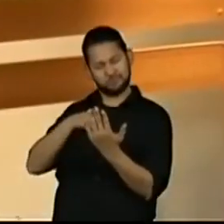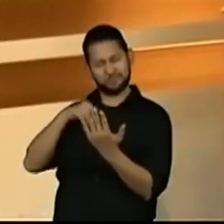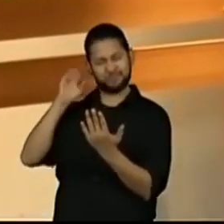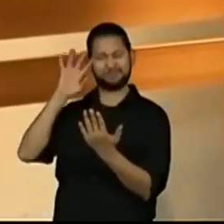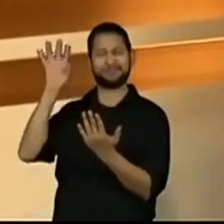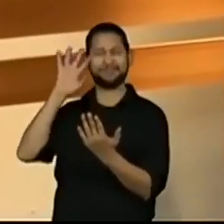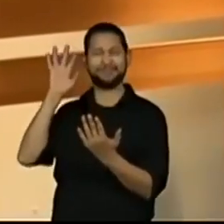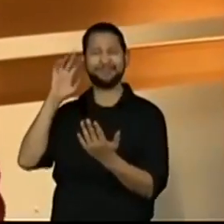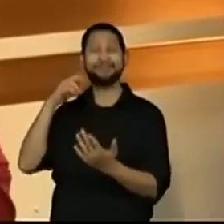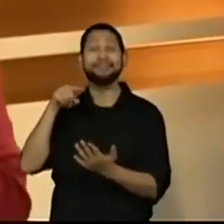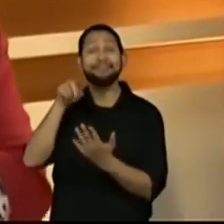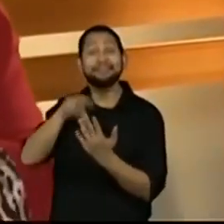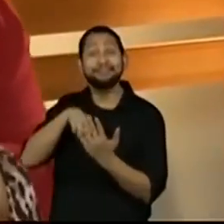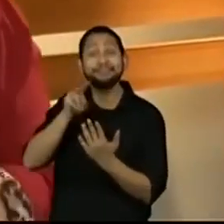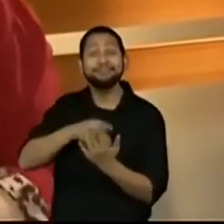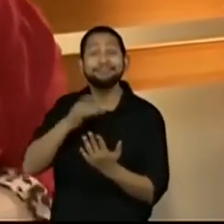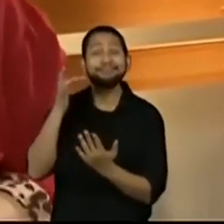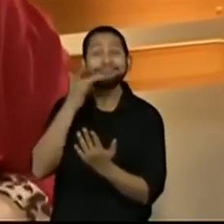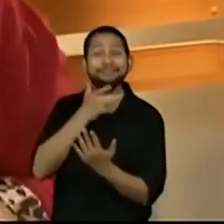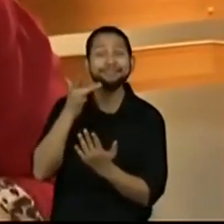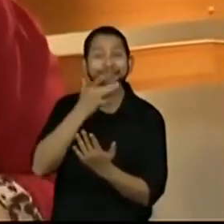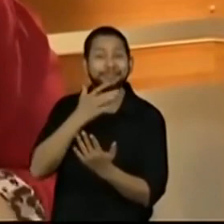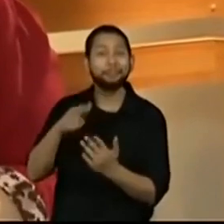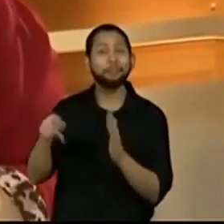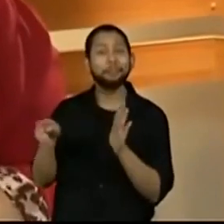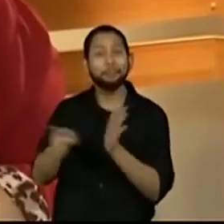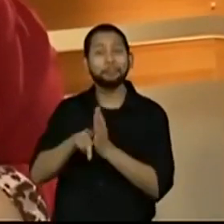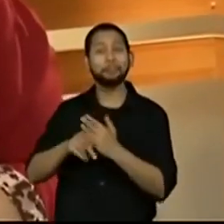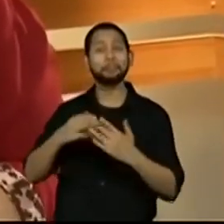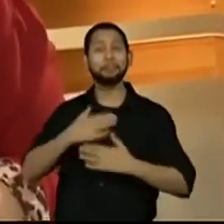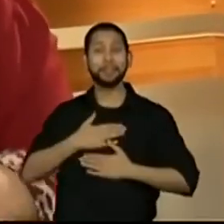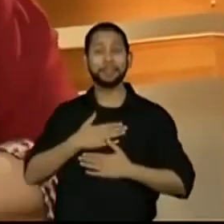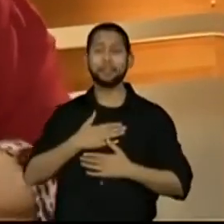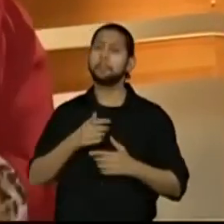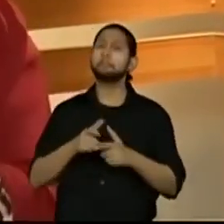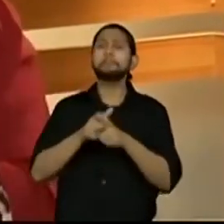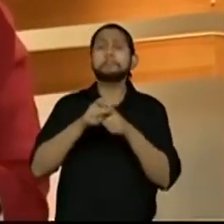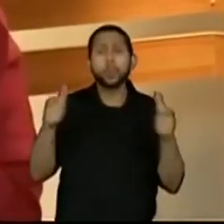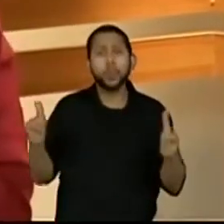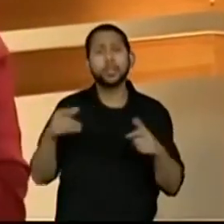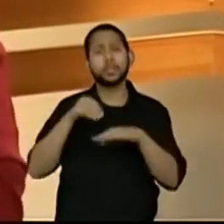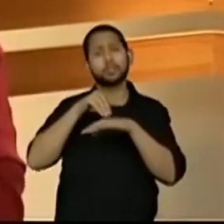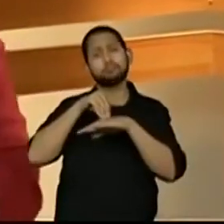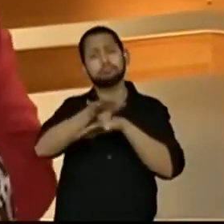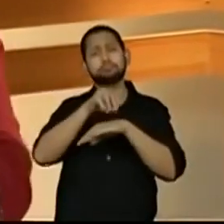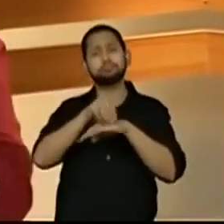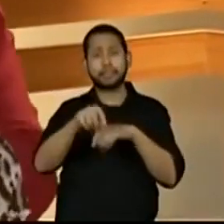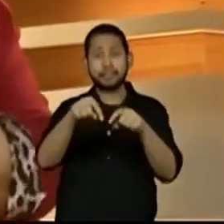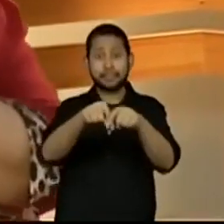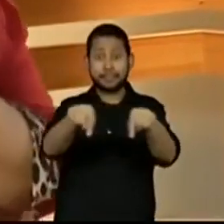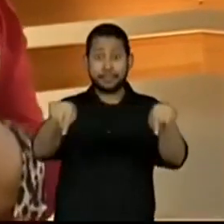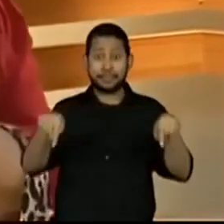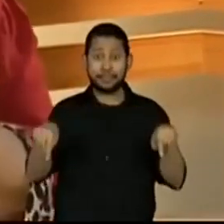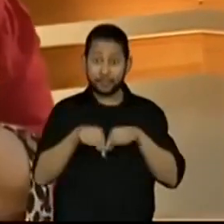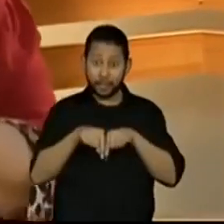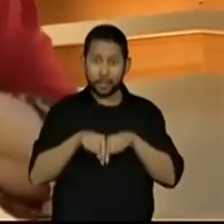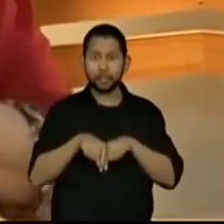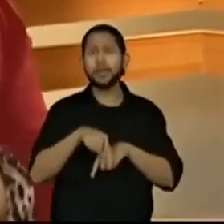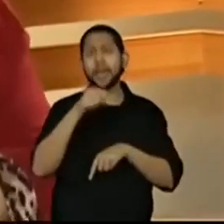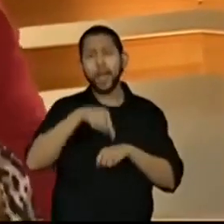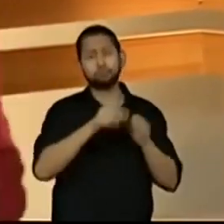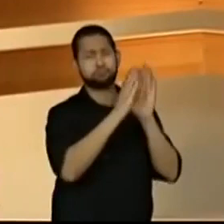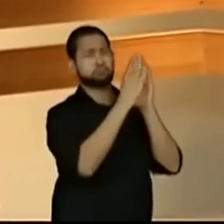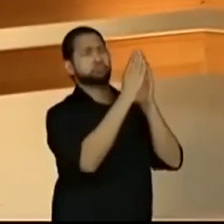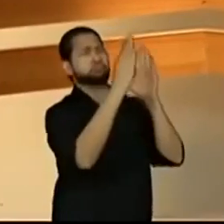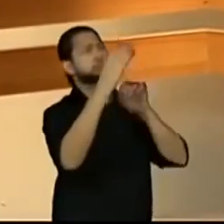de leitura, tem como um grande objetivo a leitura livre. O aluno querer escolher e